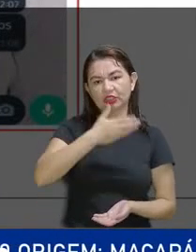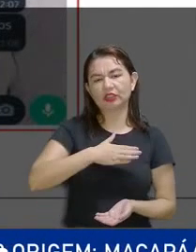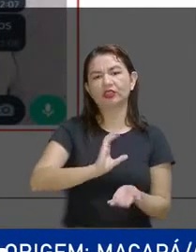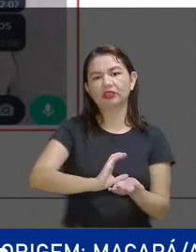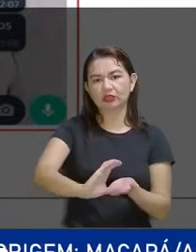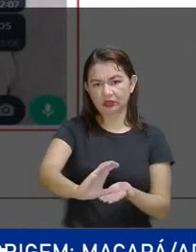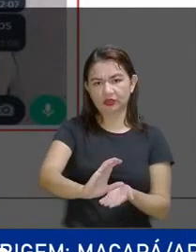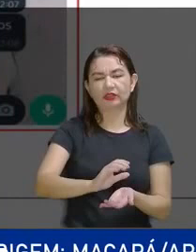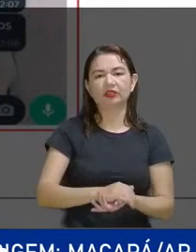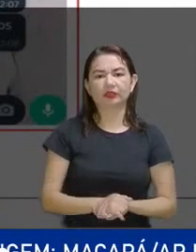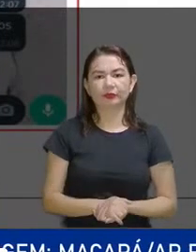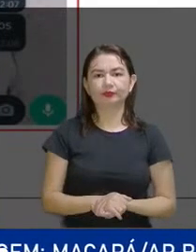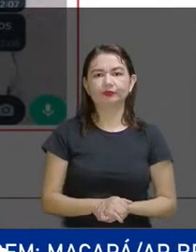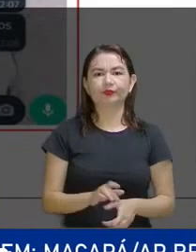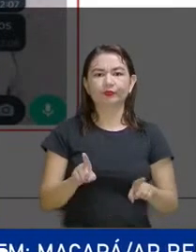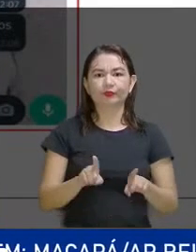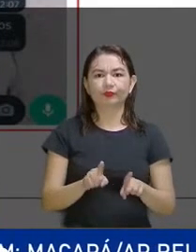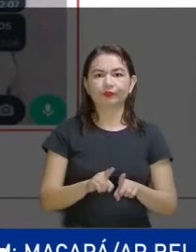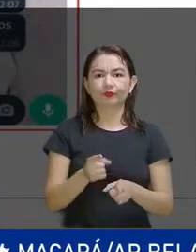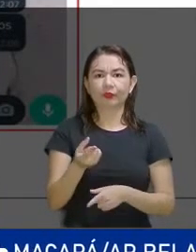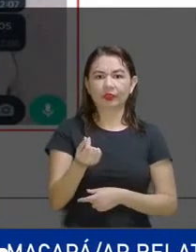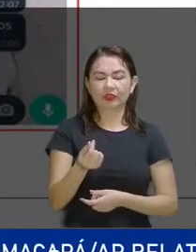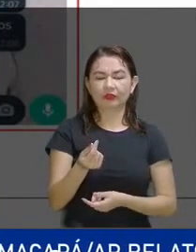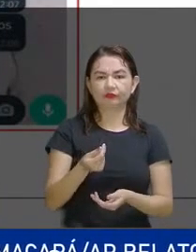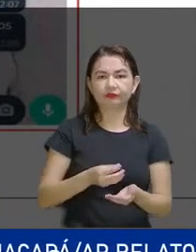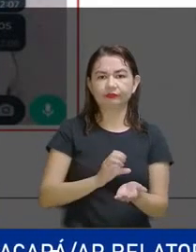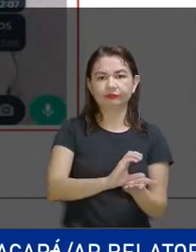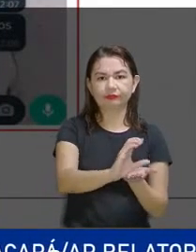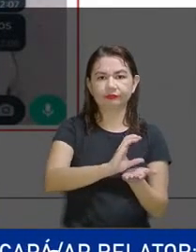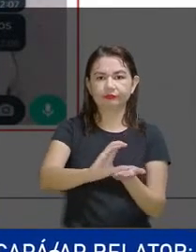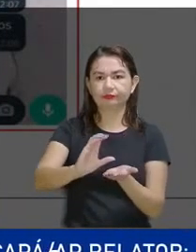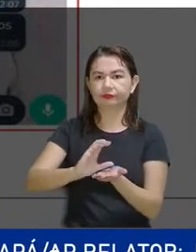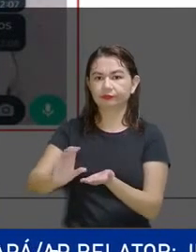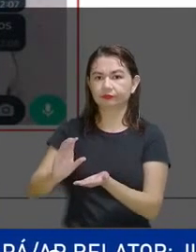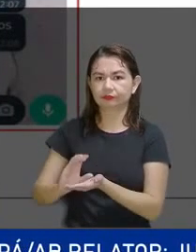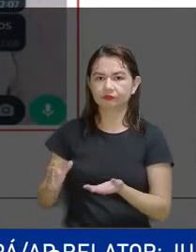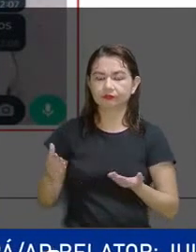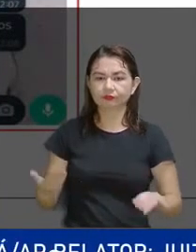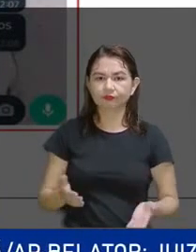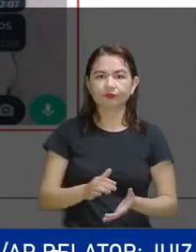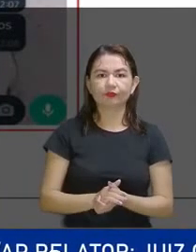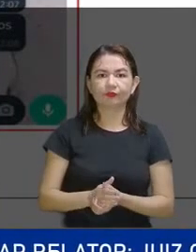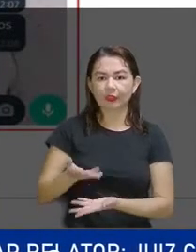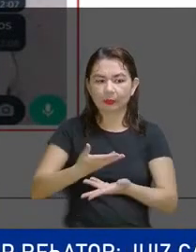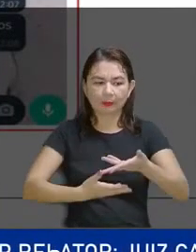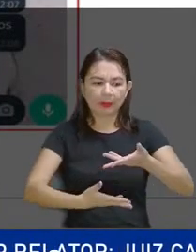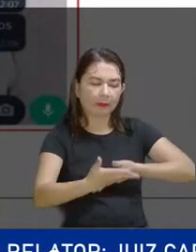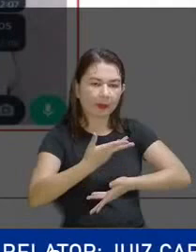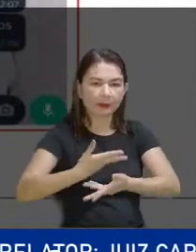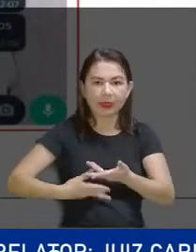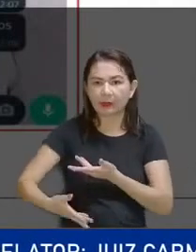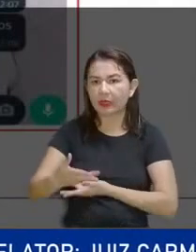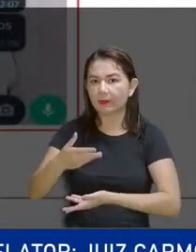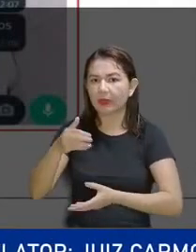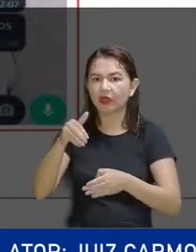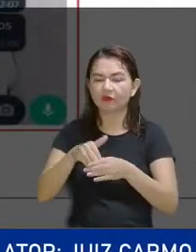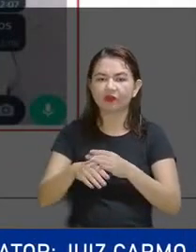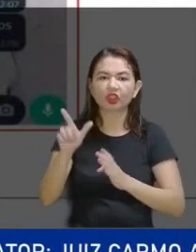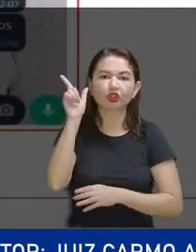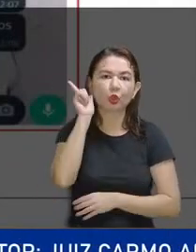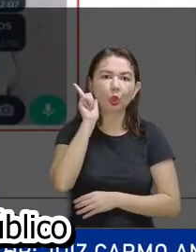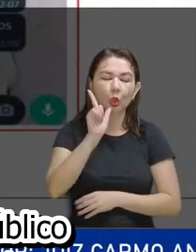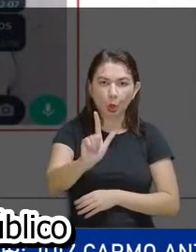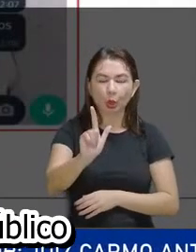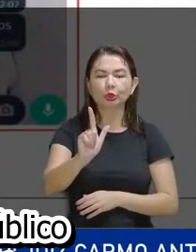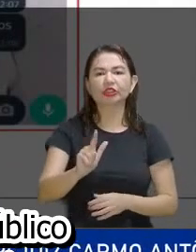a negociação e o efetivo repasse irregular de recursos, tudo voltado ao aliciamento de eleitores e à compra de votos. Com